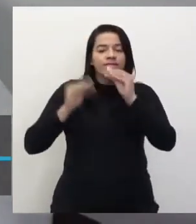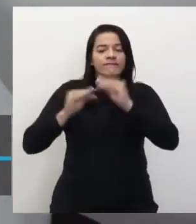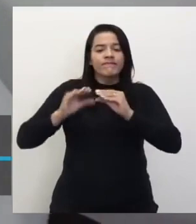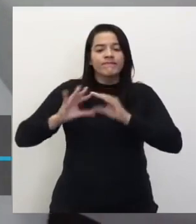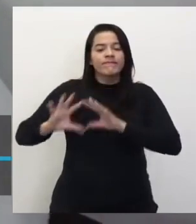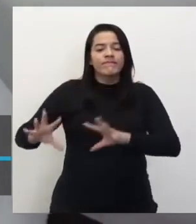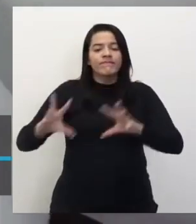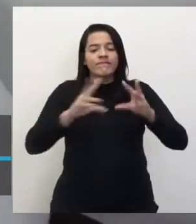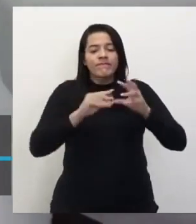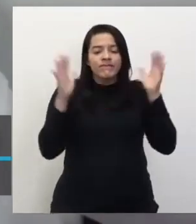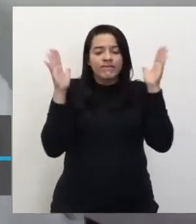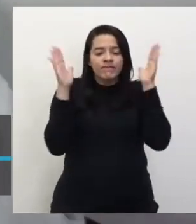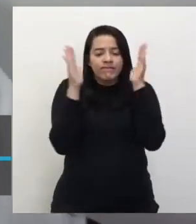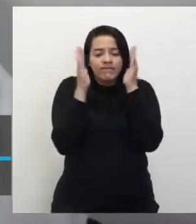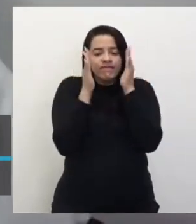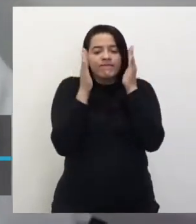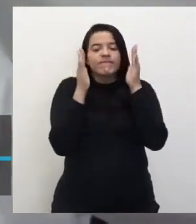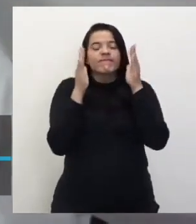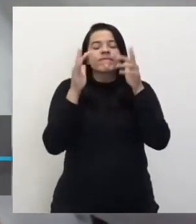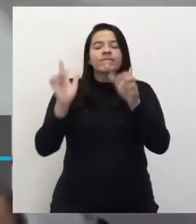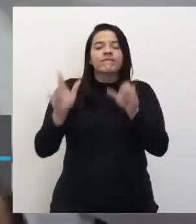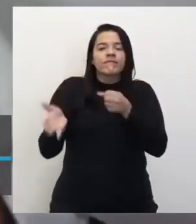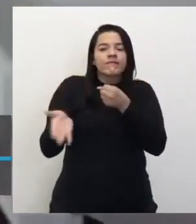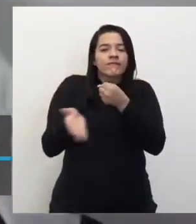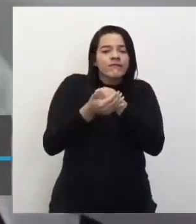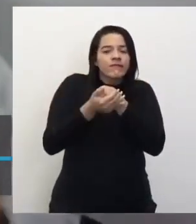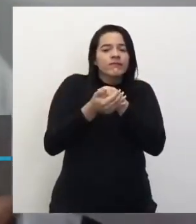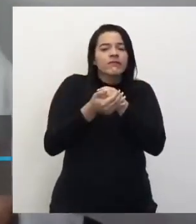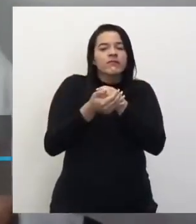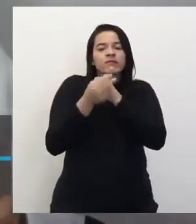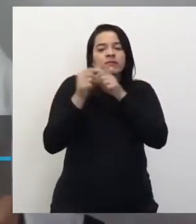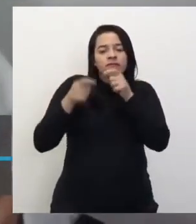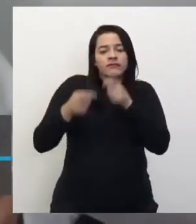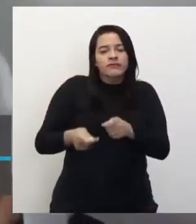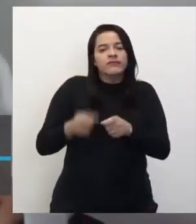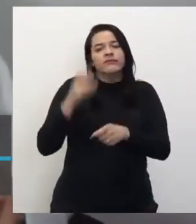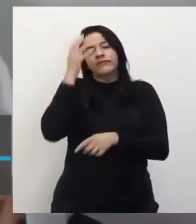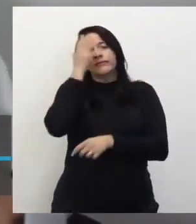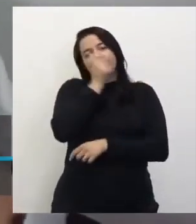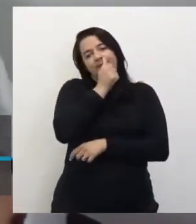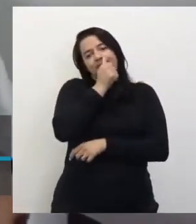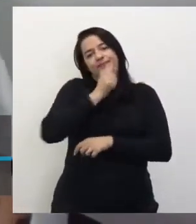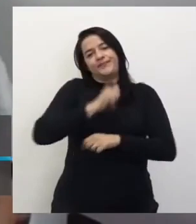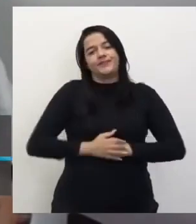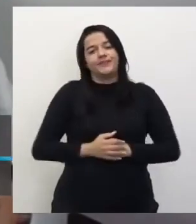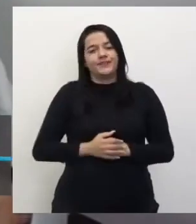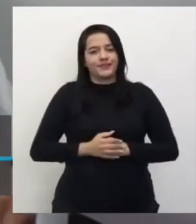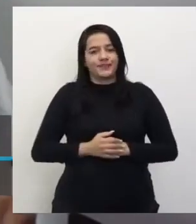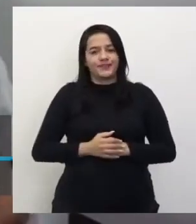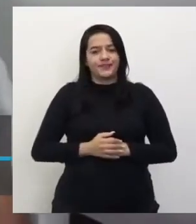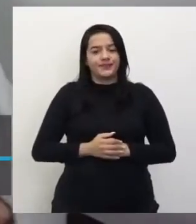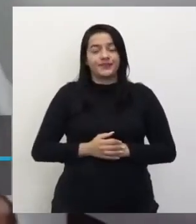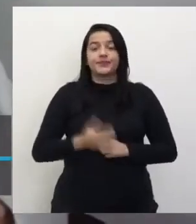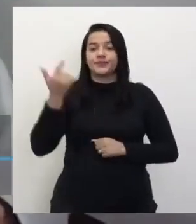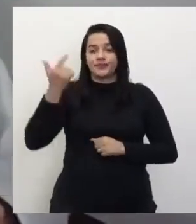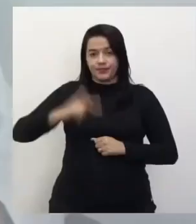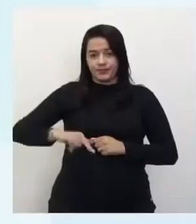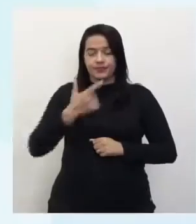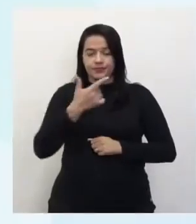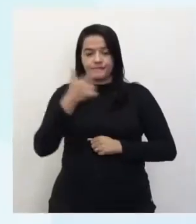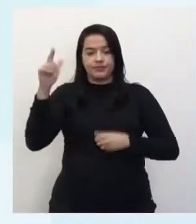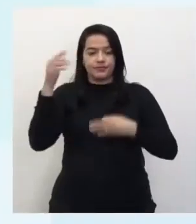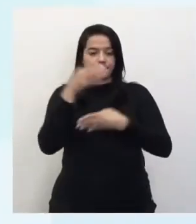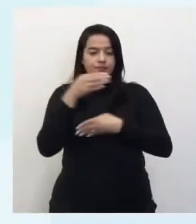toda, tá bom? Aí depois fecha direitinho, né? E fica bonitinho, tá bom? Que mais? Tem outro slide aí,